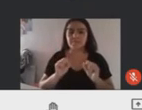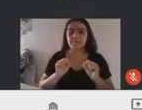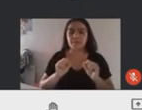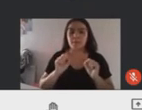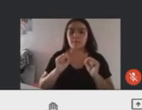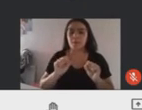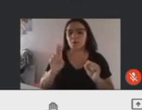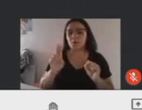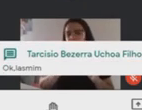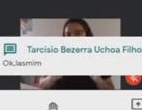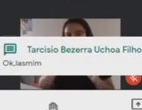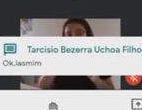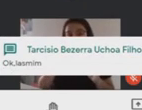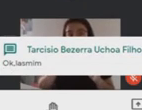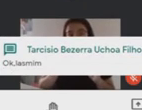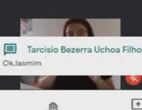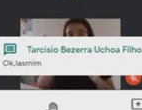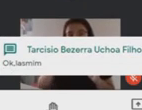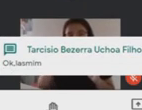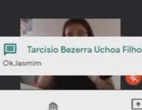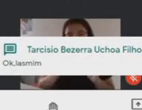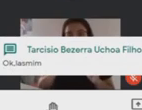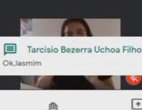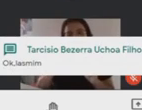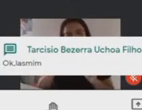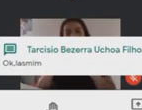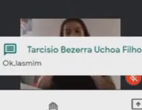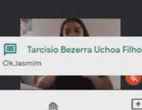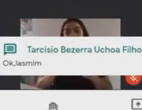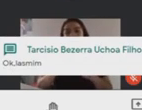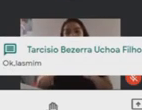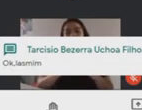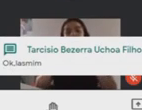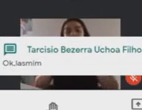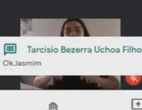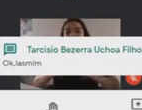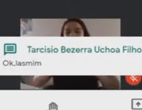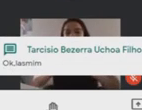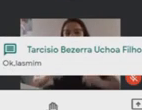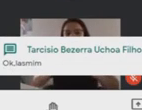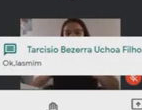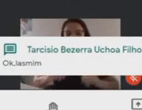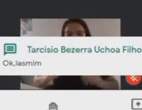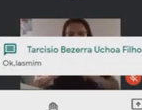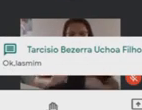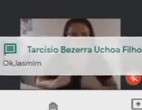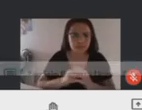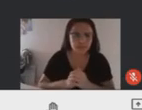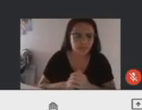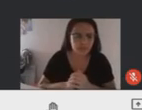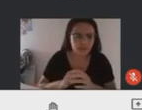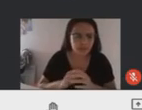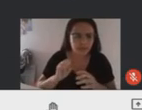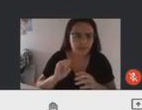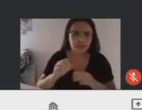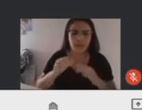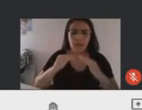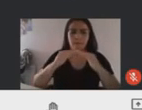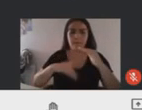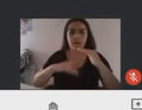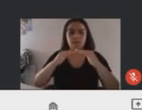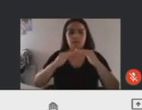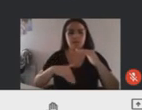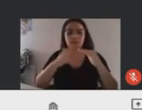usado como sanitizante. Abaixo de 65%, ele já não pode ser usado como sanitizante. Então,